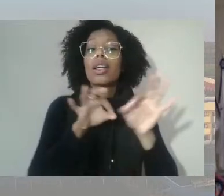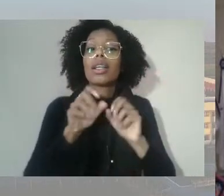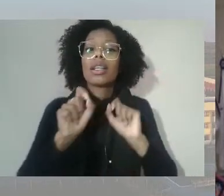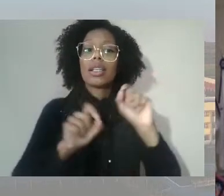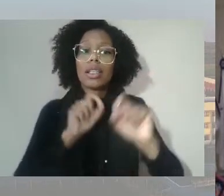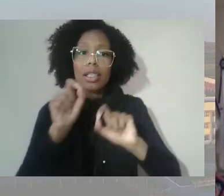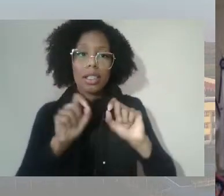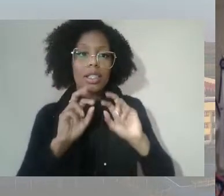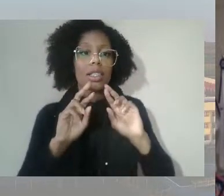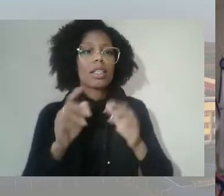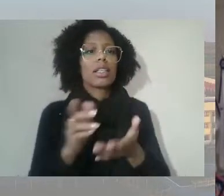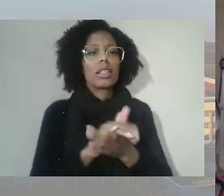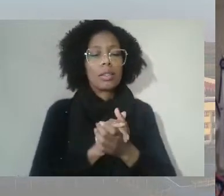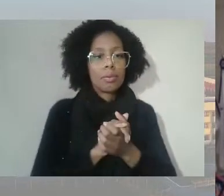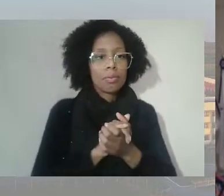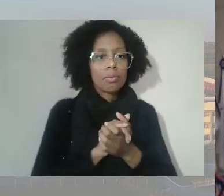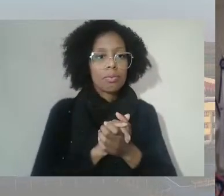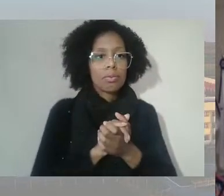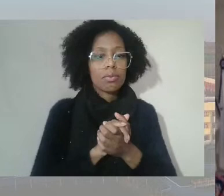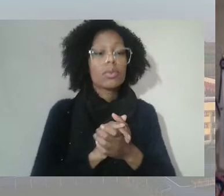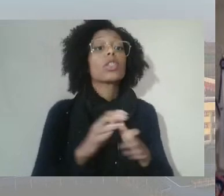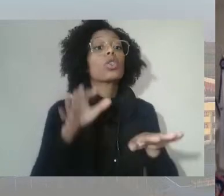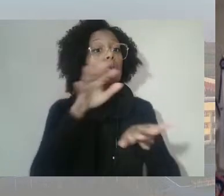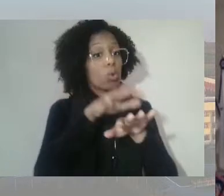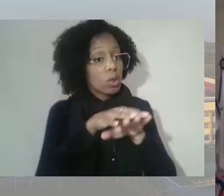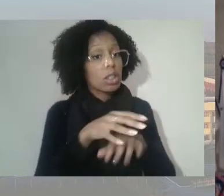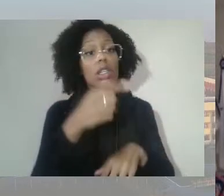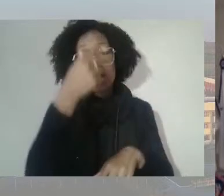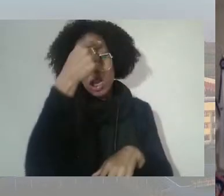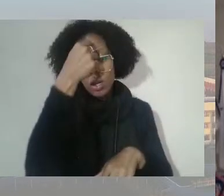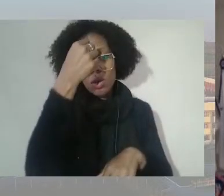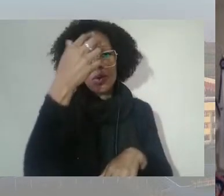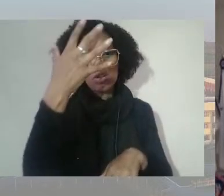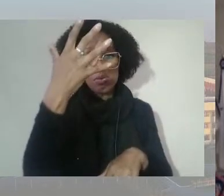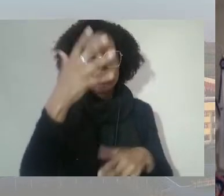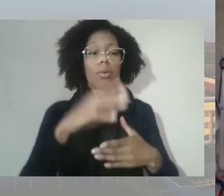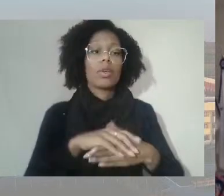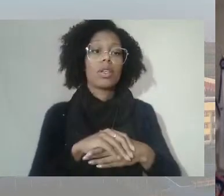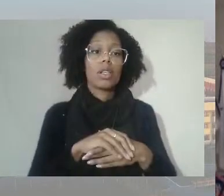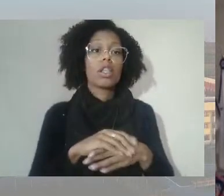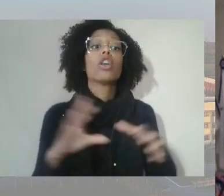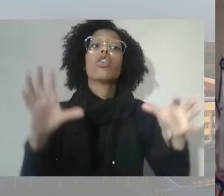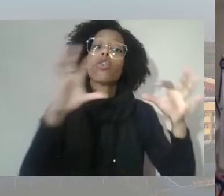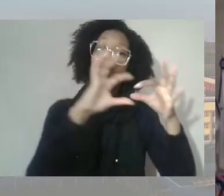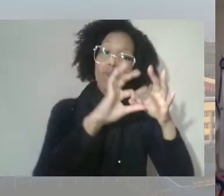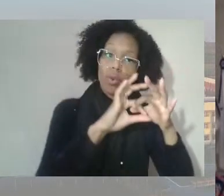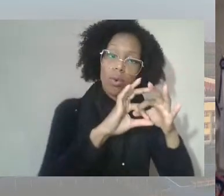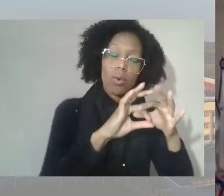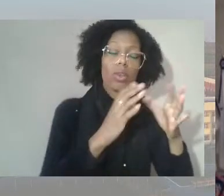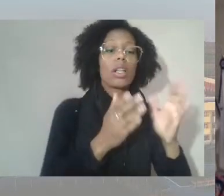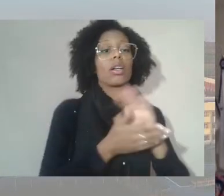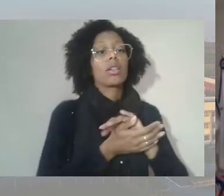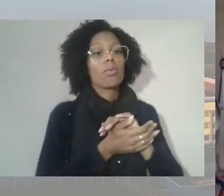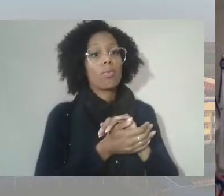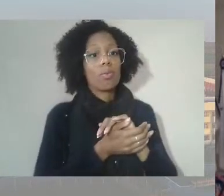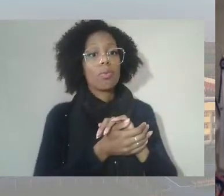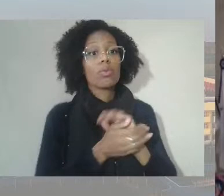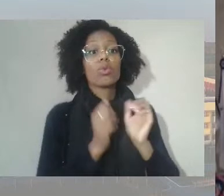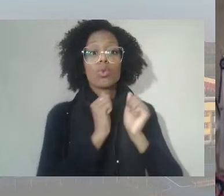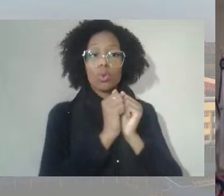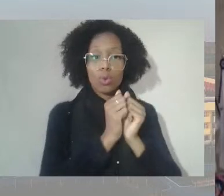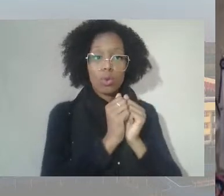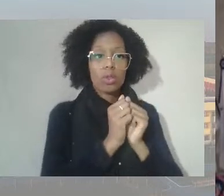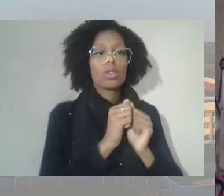Diversidade, Ações Afirmativas e Inclusão da Unipampa, vinculada ao gabinete da reitoria, diretamente com os membros